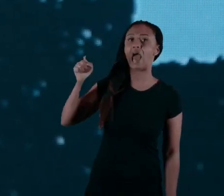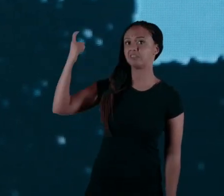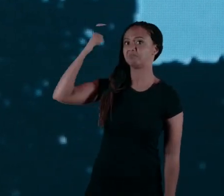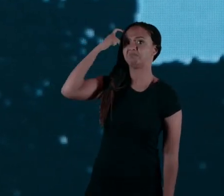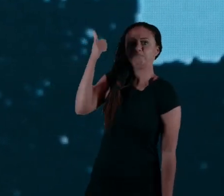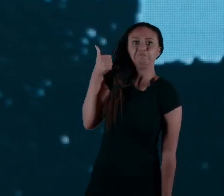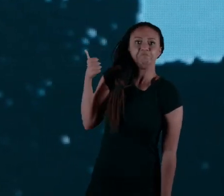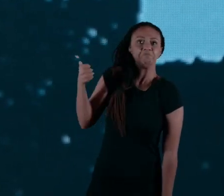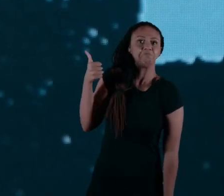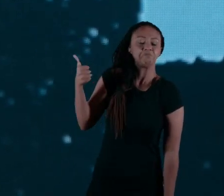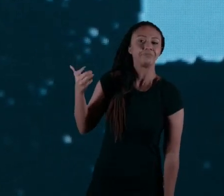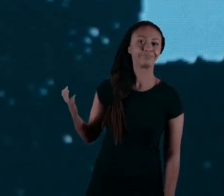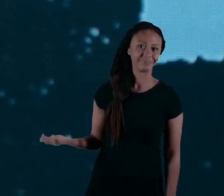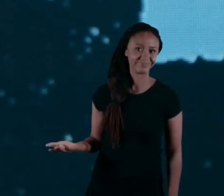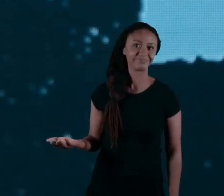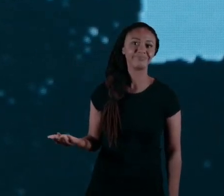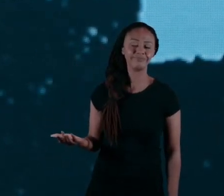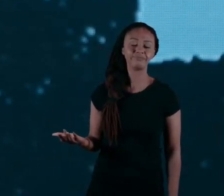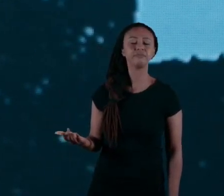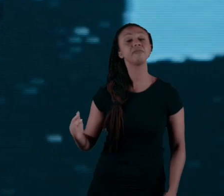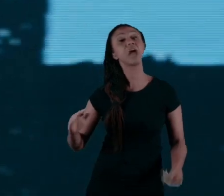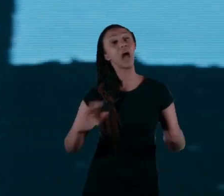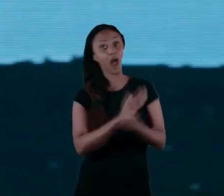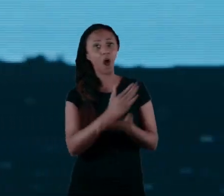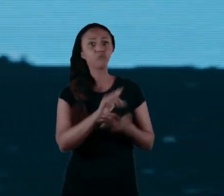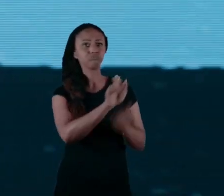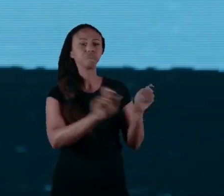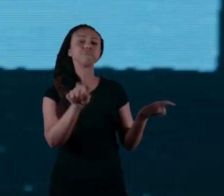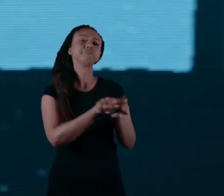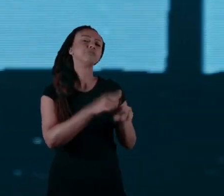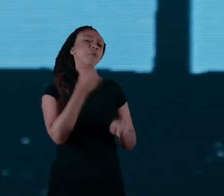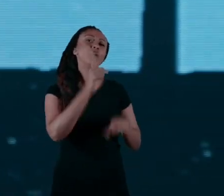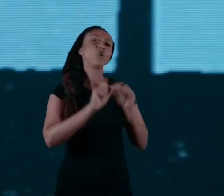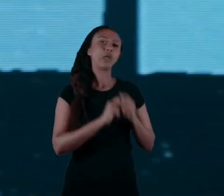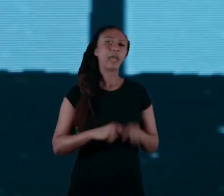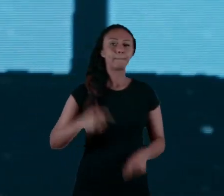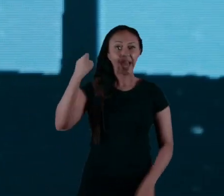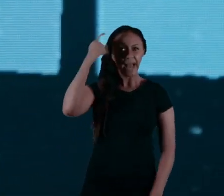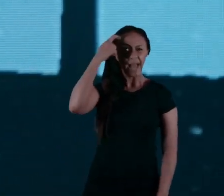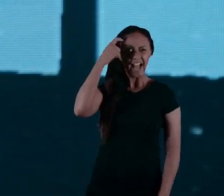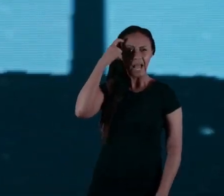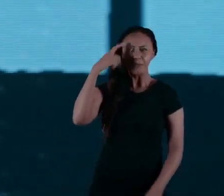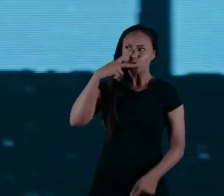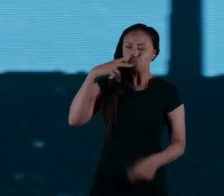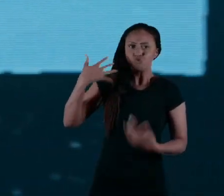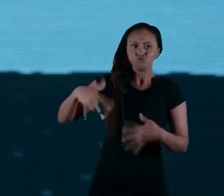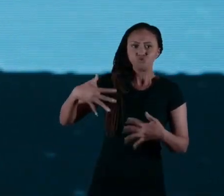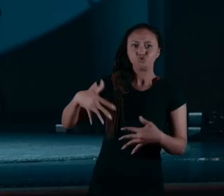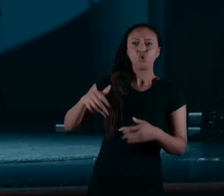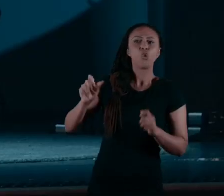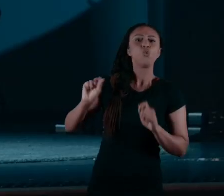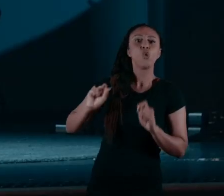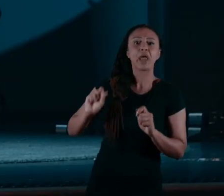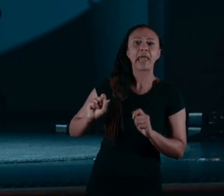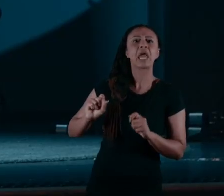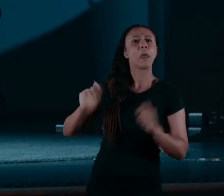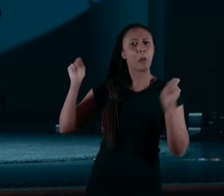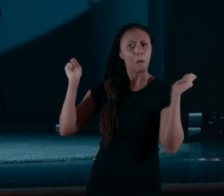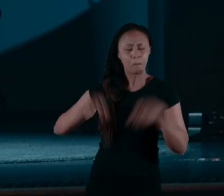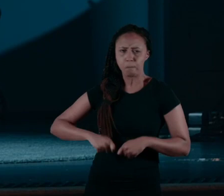poderosa. Alguns também dizem que uma mente poderosa é aquela mente capaz de sofrer